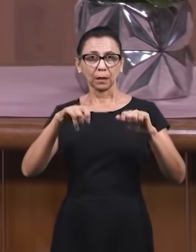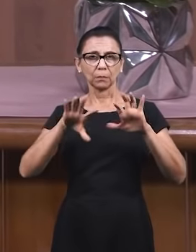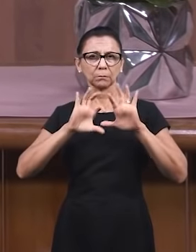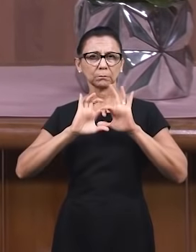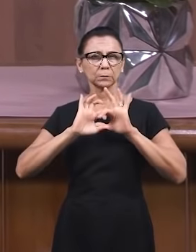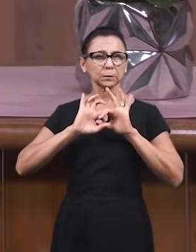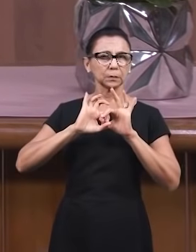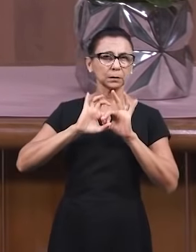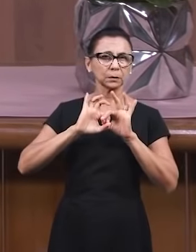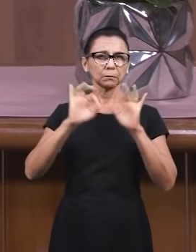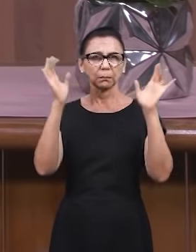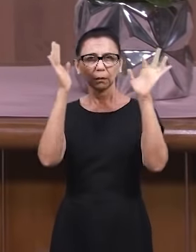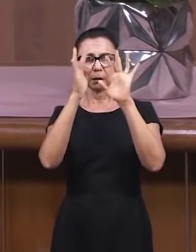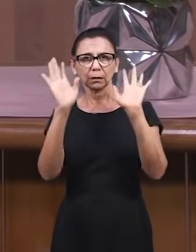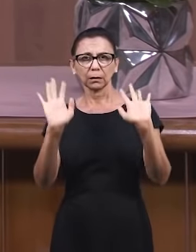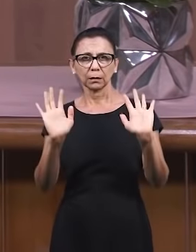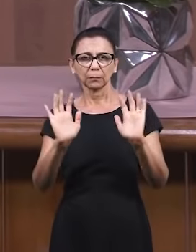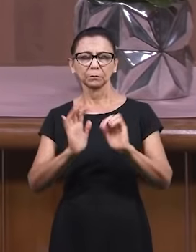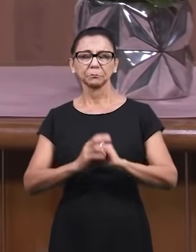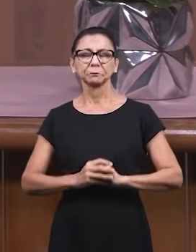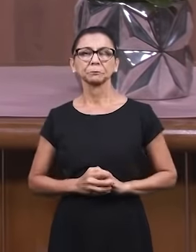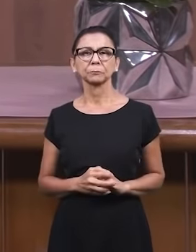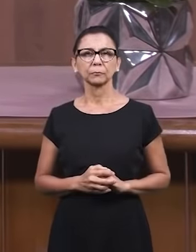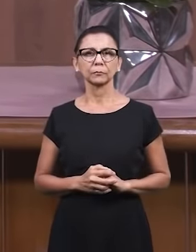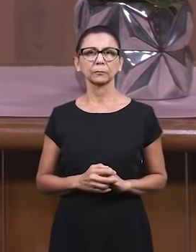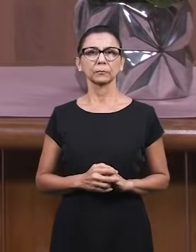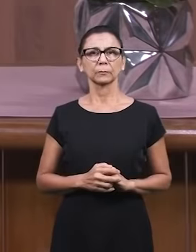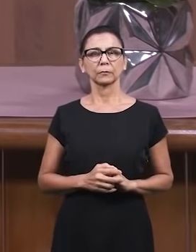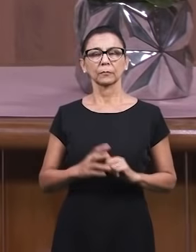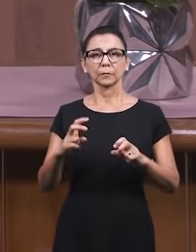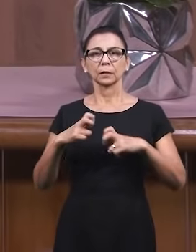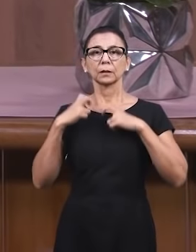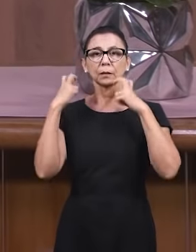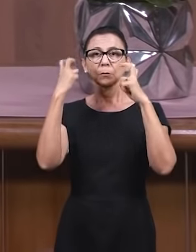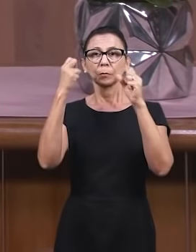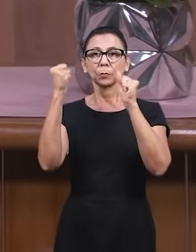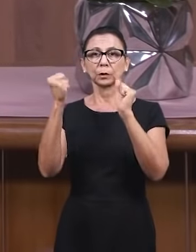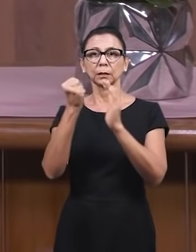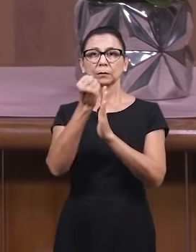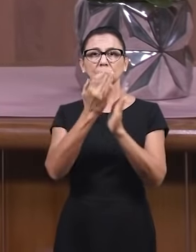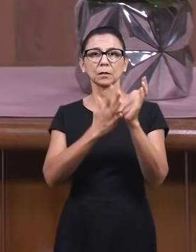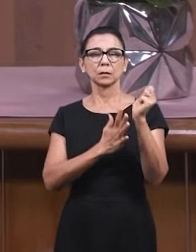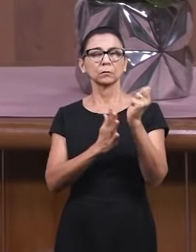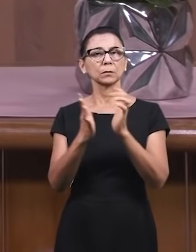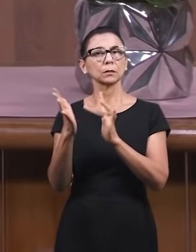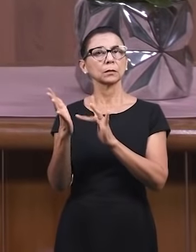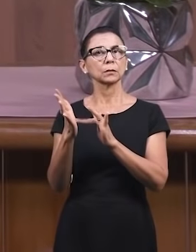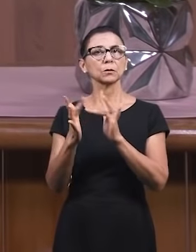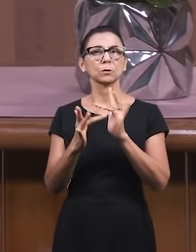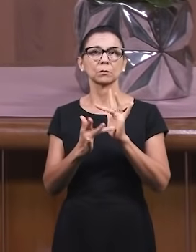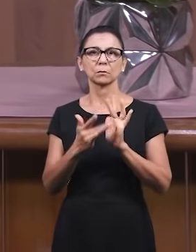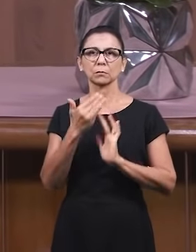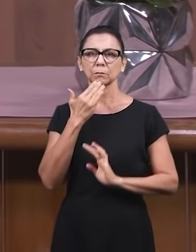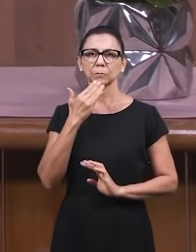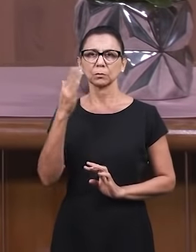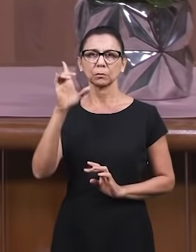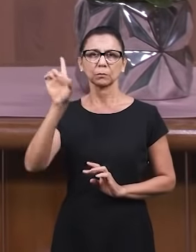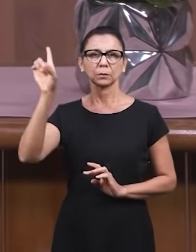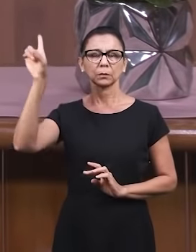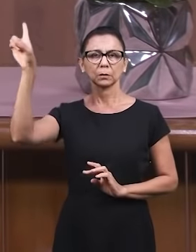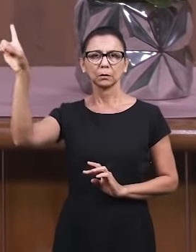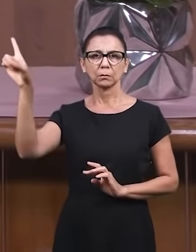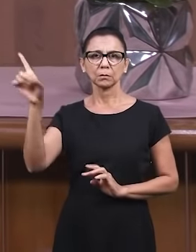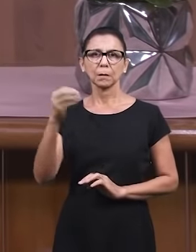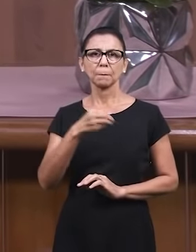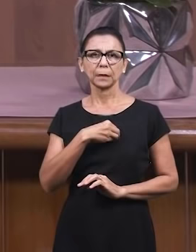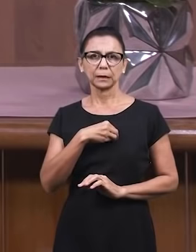seus olhos por alguns instantes para orarmos ao Senhor. Senhor, nós clamamos pelo poder que há no sangue do Senhor Jesus. Pedimos, ó Deus,